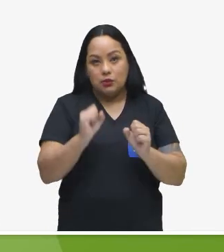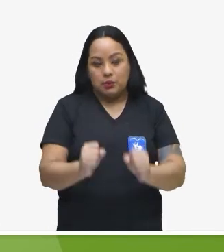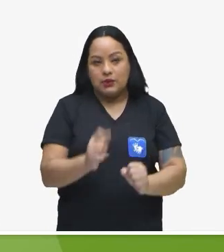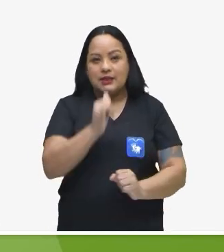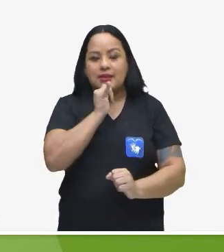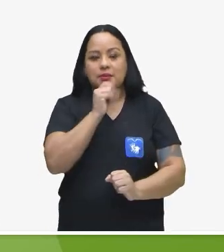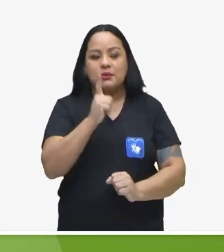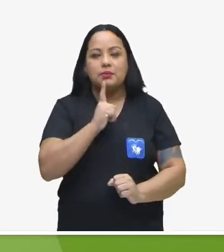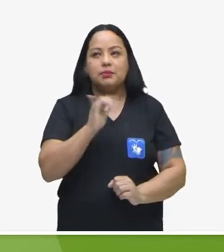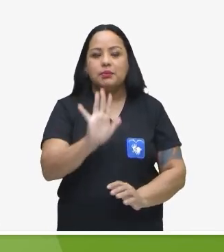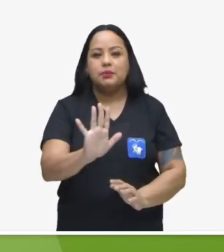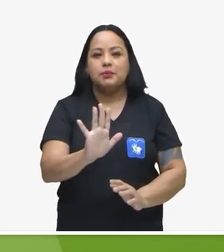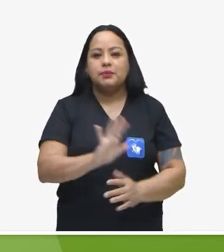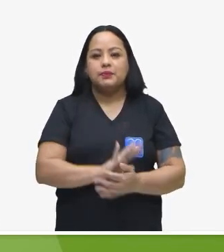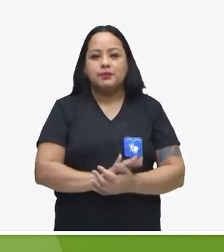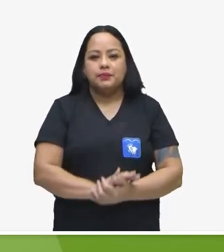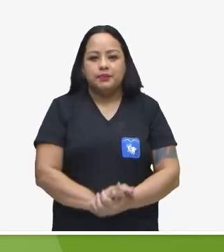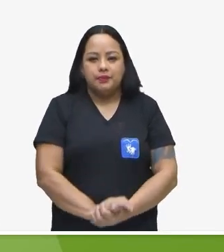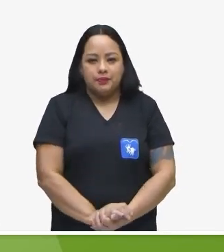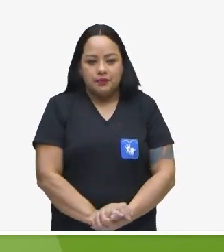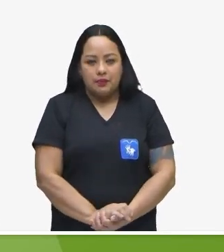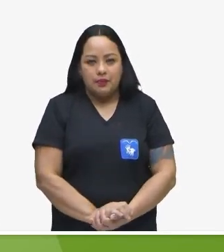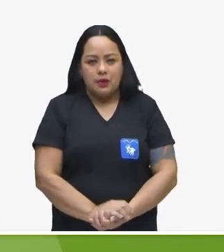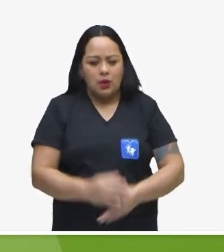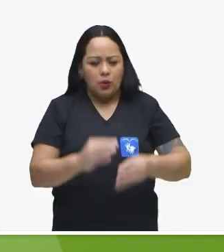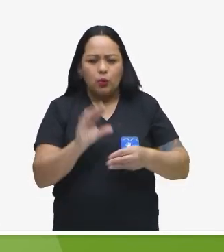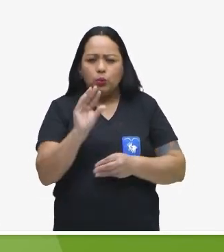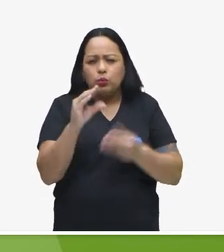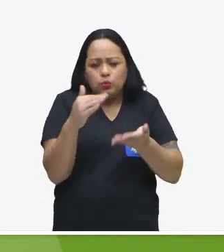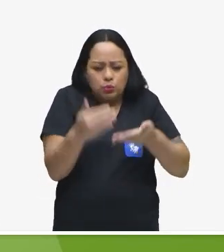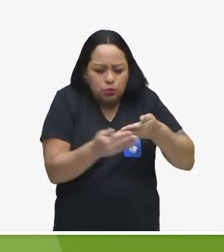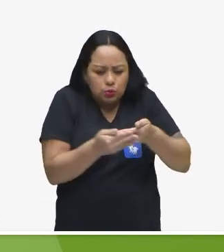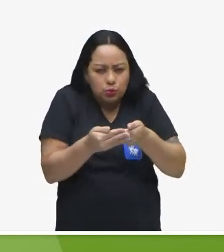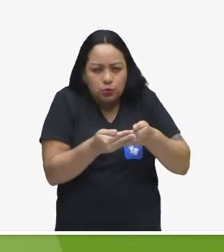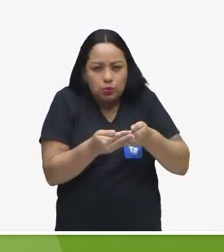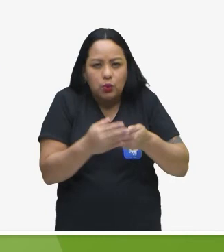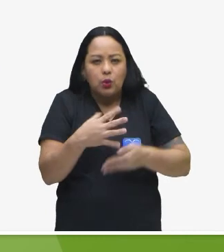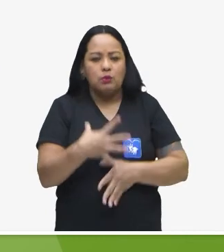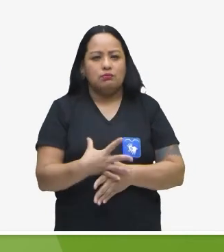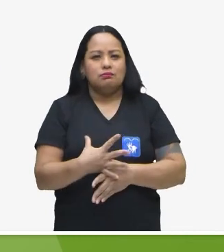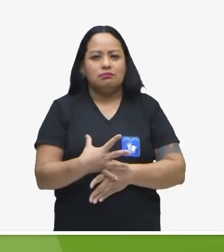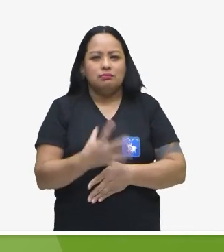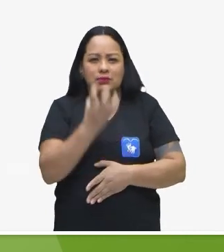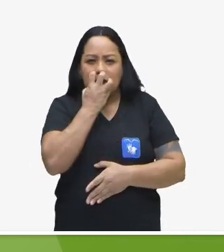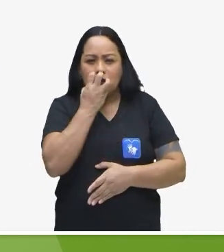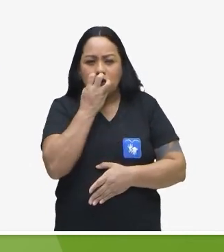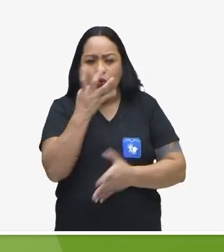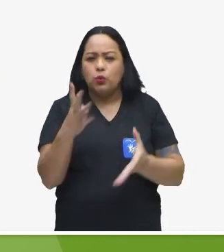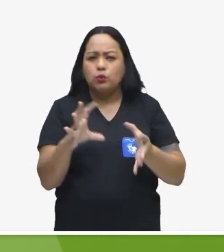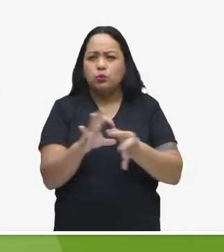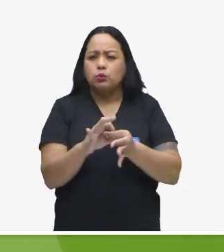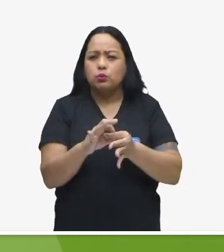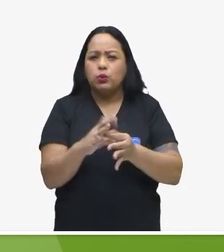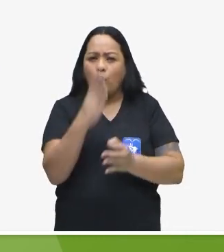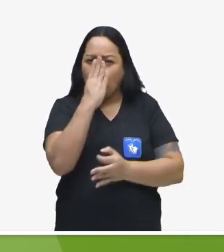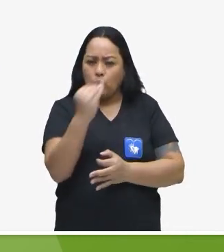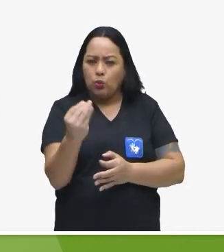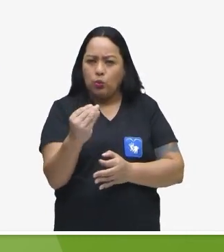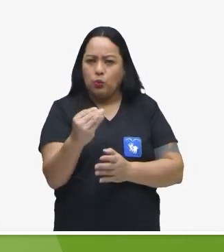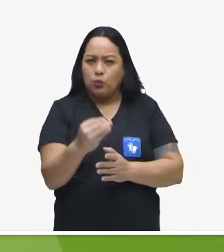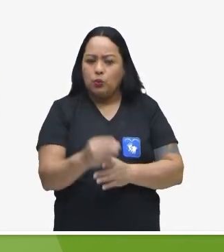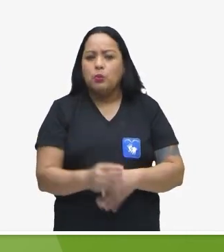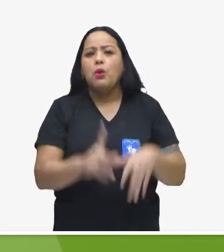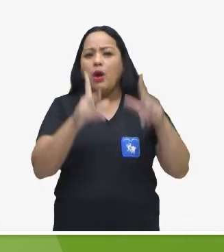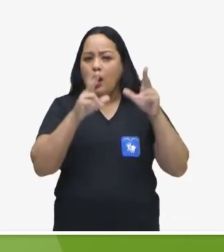exemplo um filhote de cachorro com um lobo. Tá? Então, eles pertencem ao mesmo